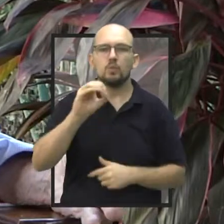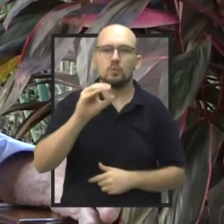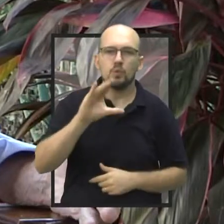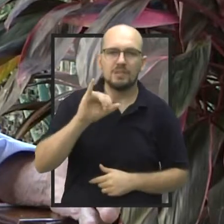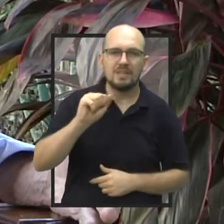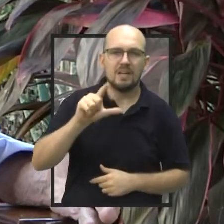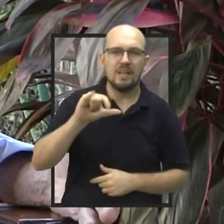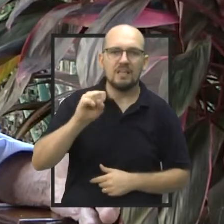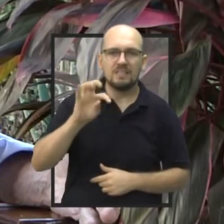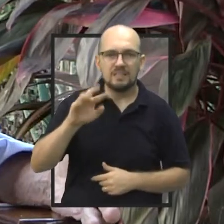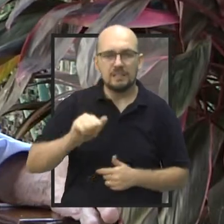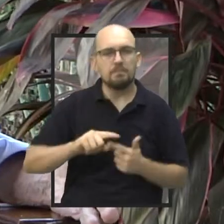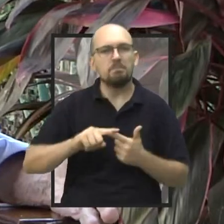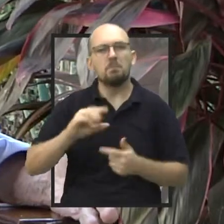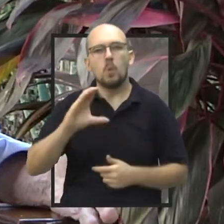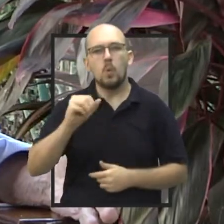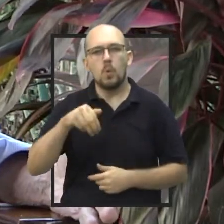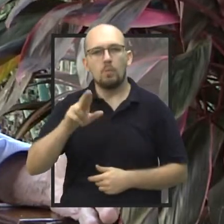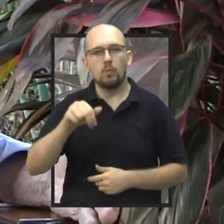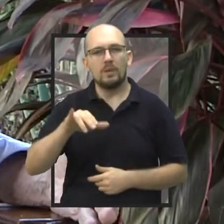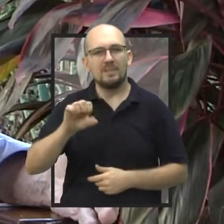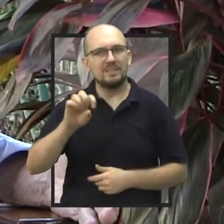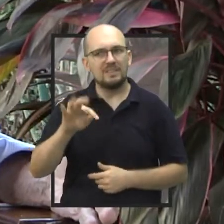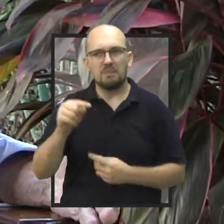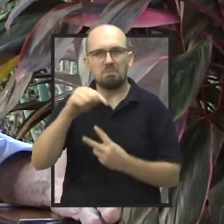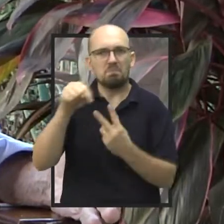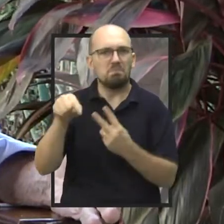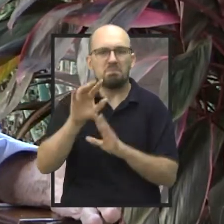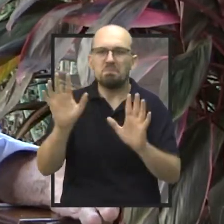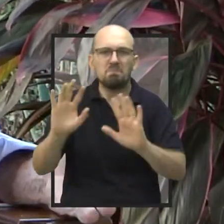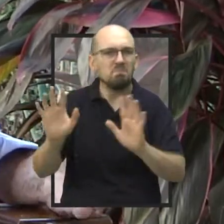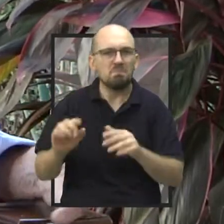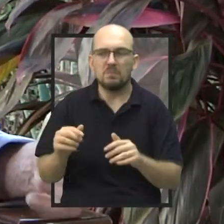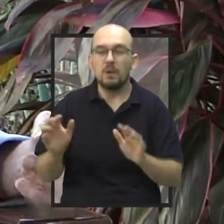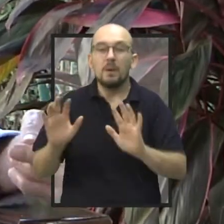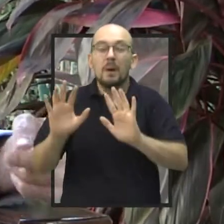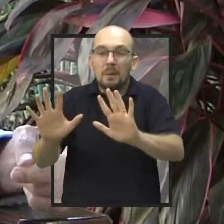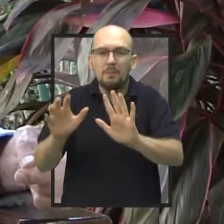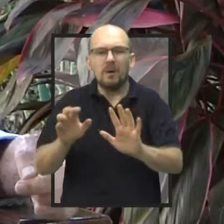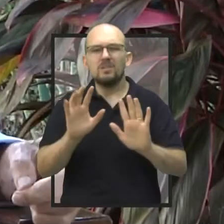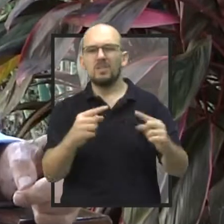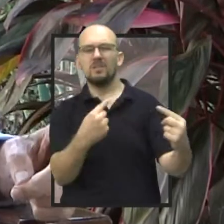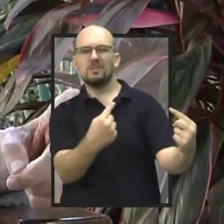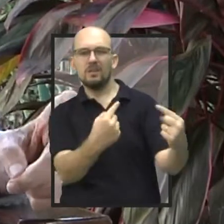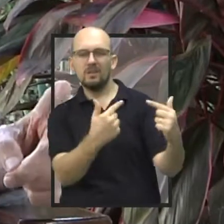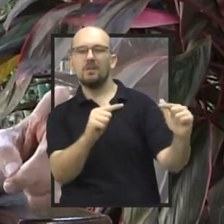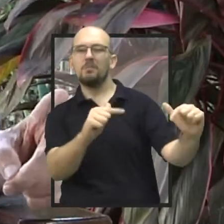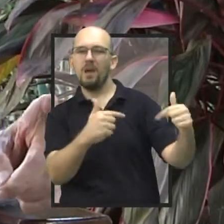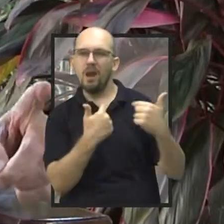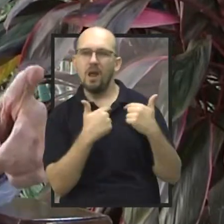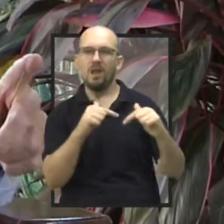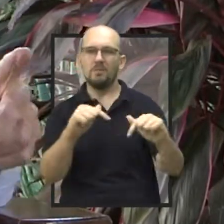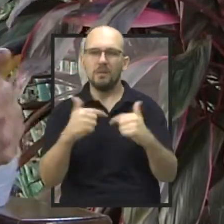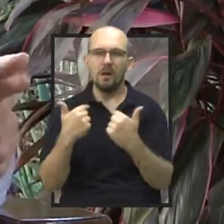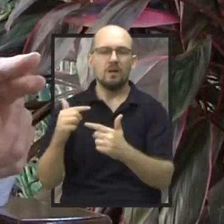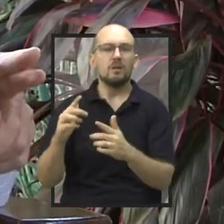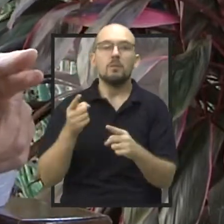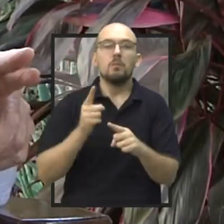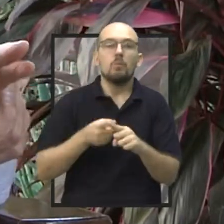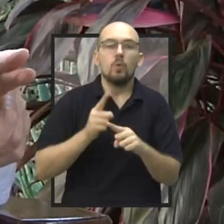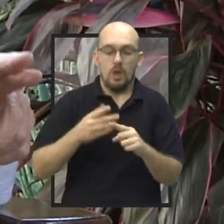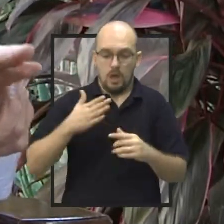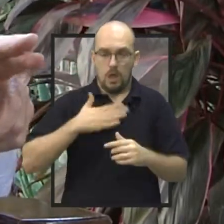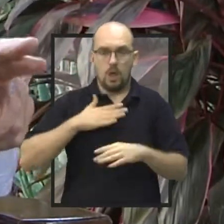No entanto, já sofri essa pecha, exatamente porque havia, da minha parte,